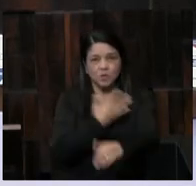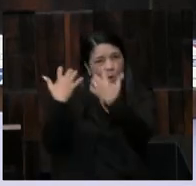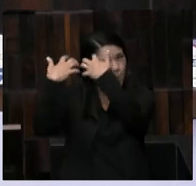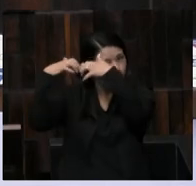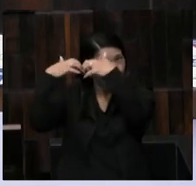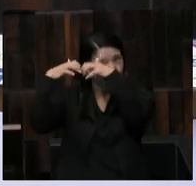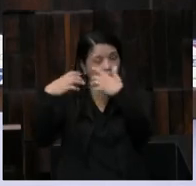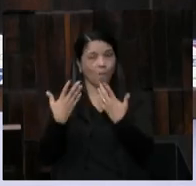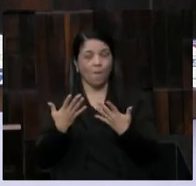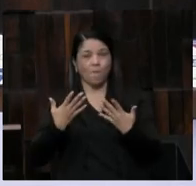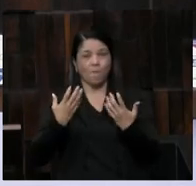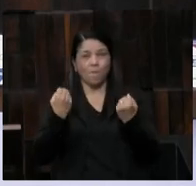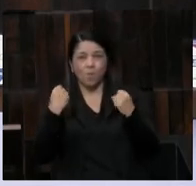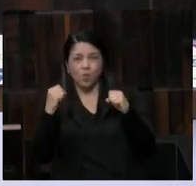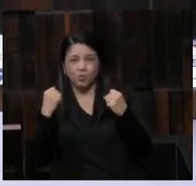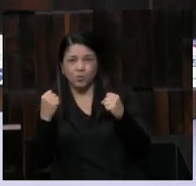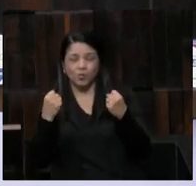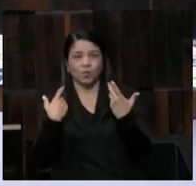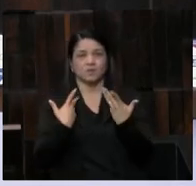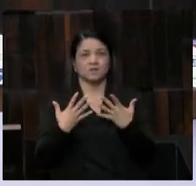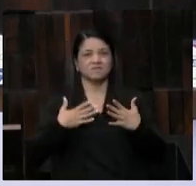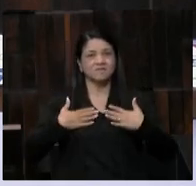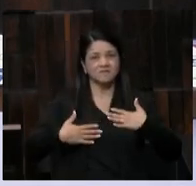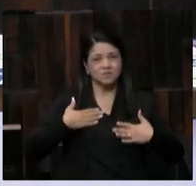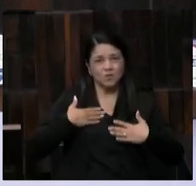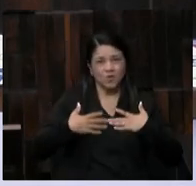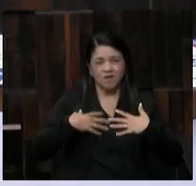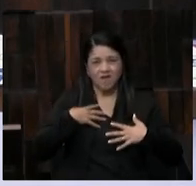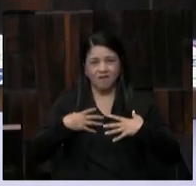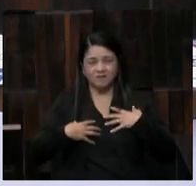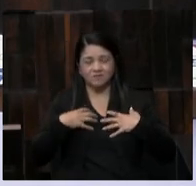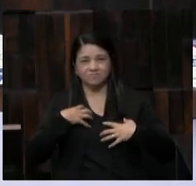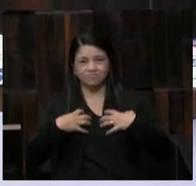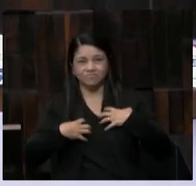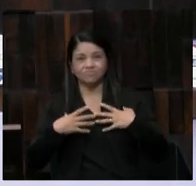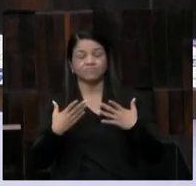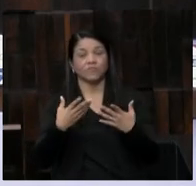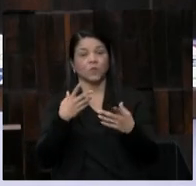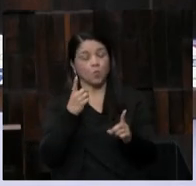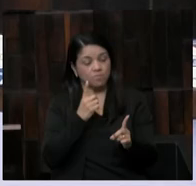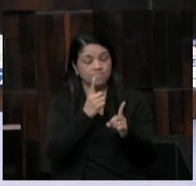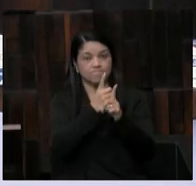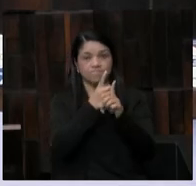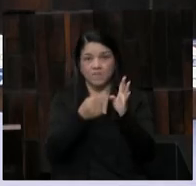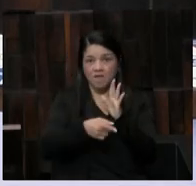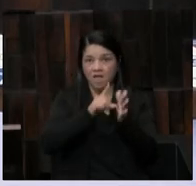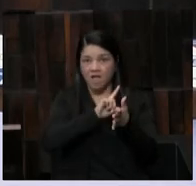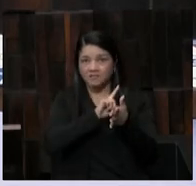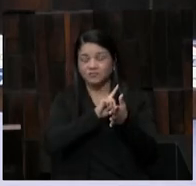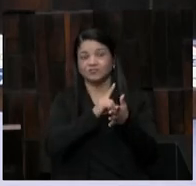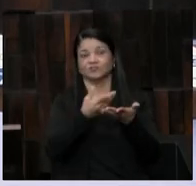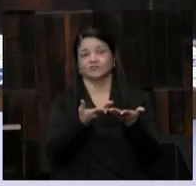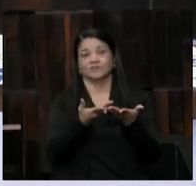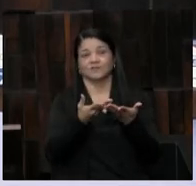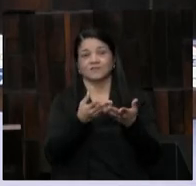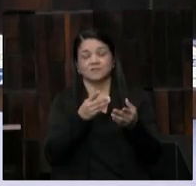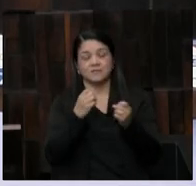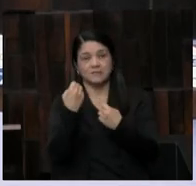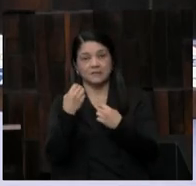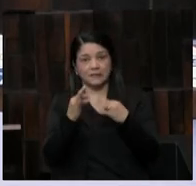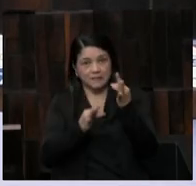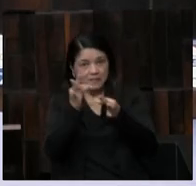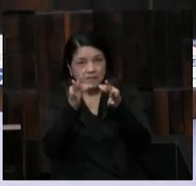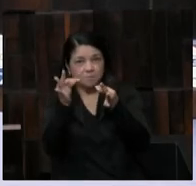cognitivos, motores ou sensoriais. O acesso ao diagnóstico precoce e a intervenções terapêuticas